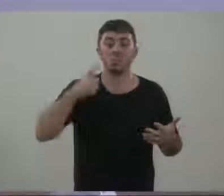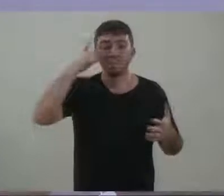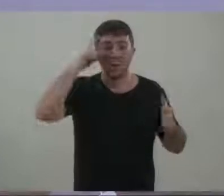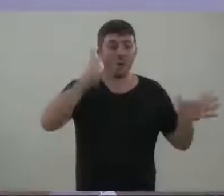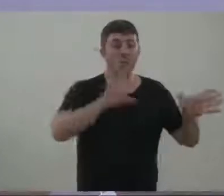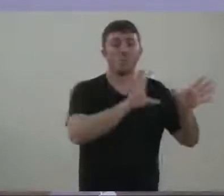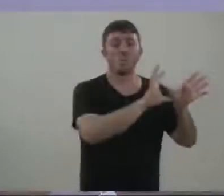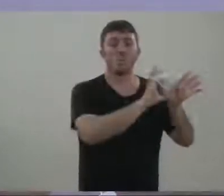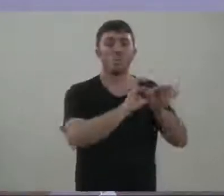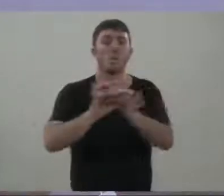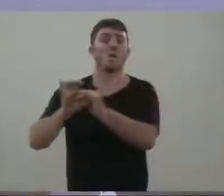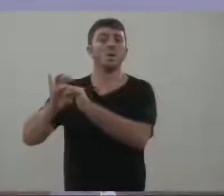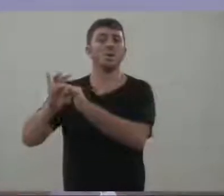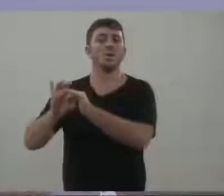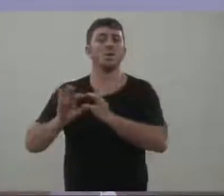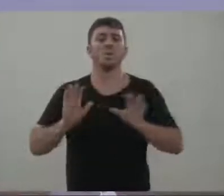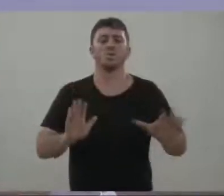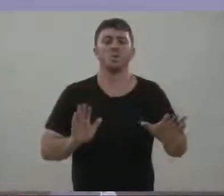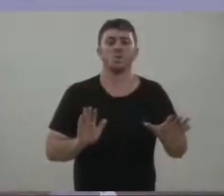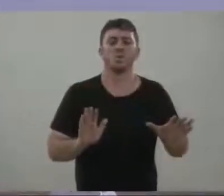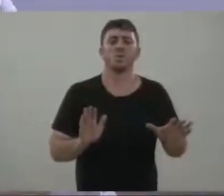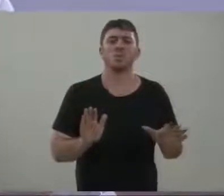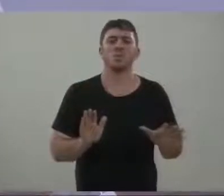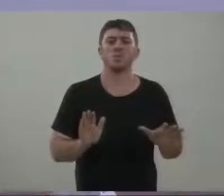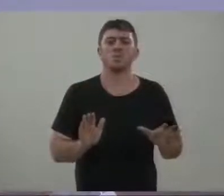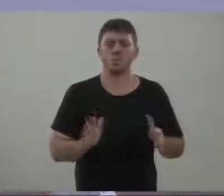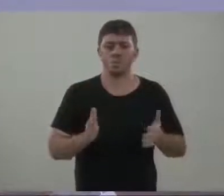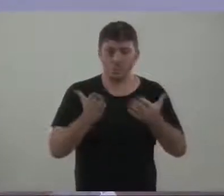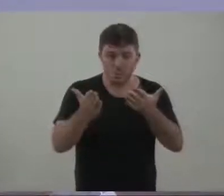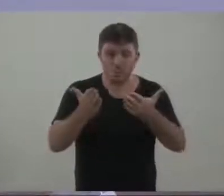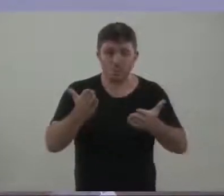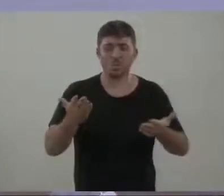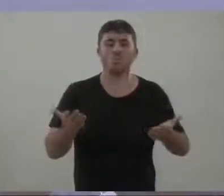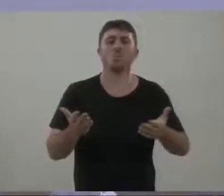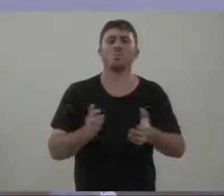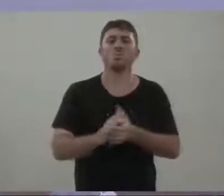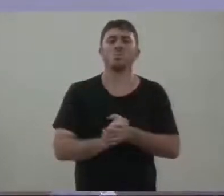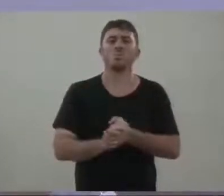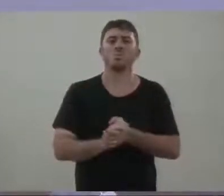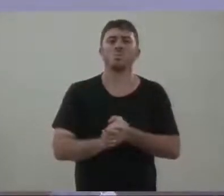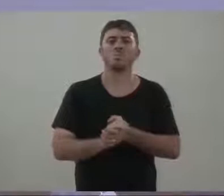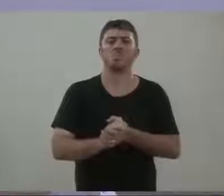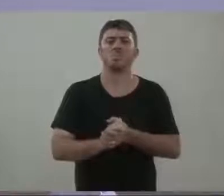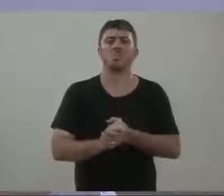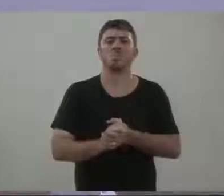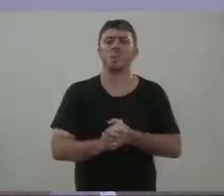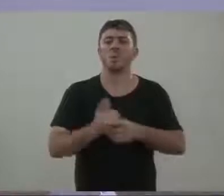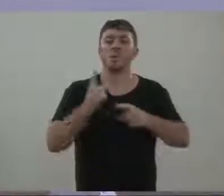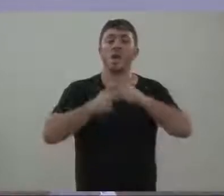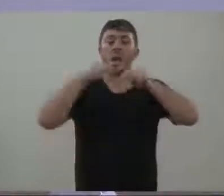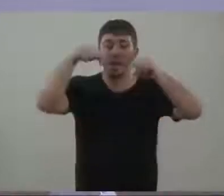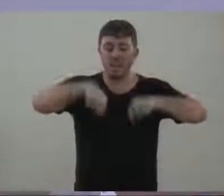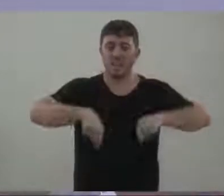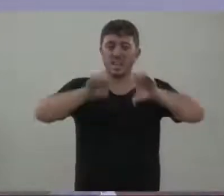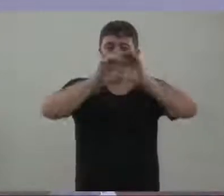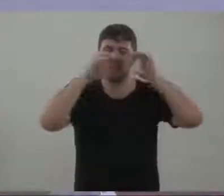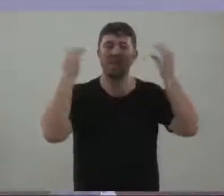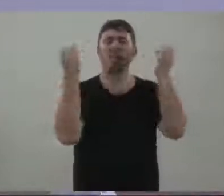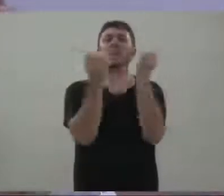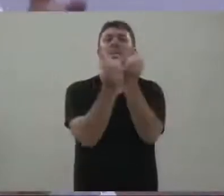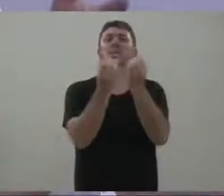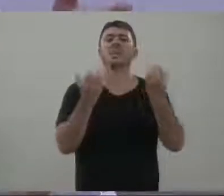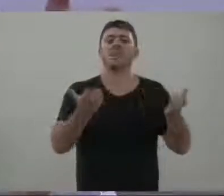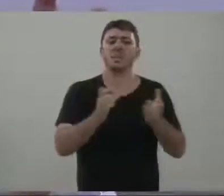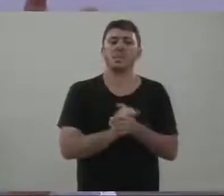total. Não é, vereador Marsumelli? Vamos refletir. Porque nessa Casa de Leis, não